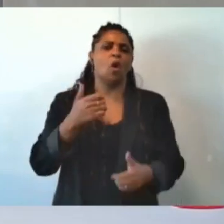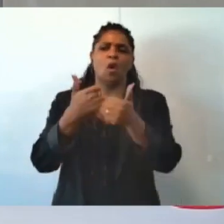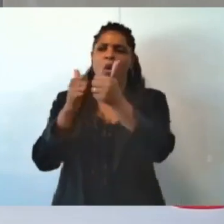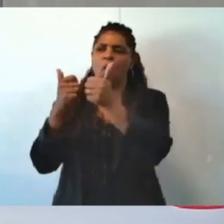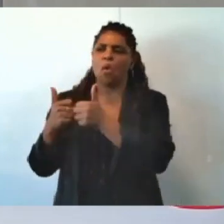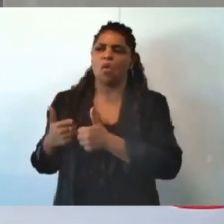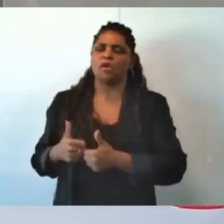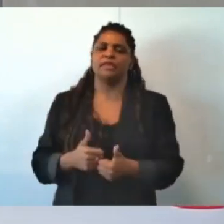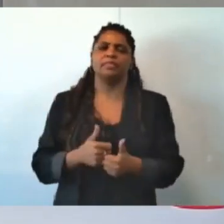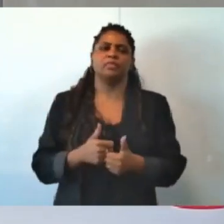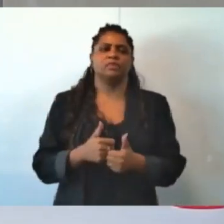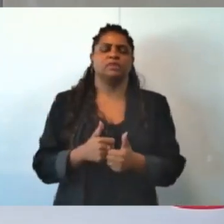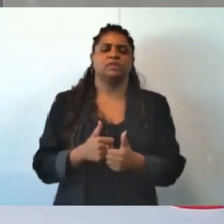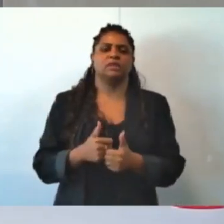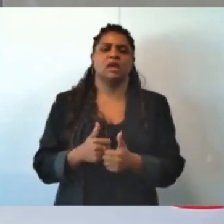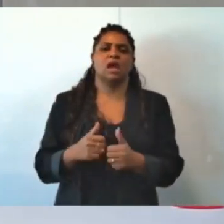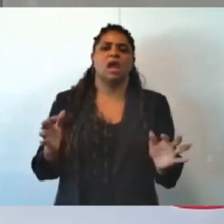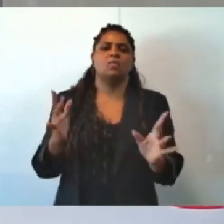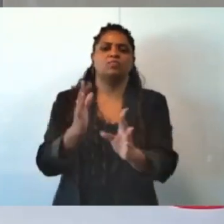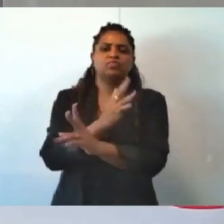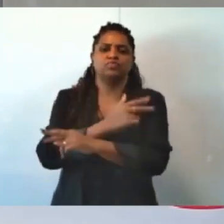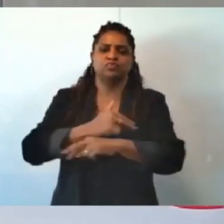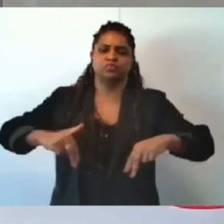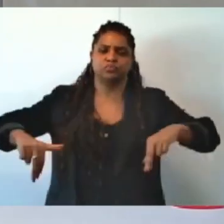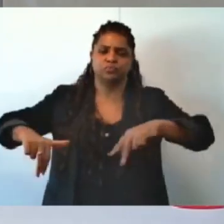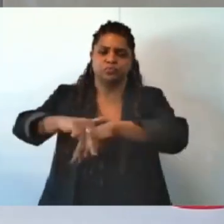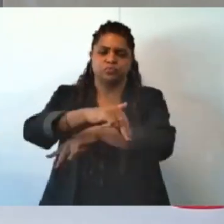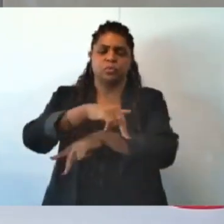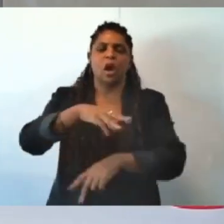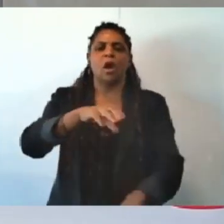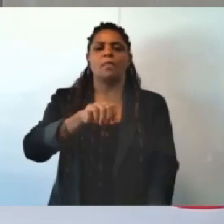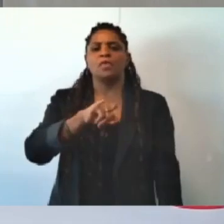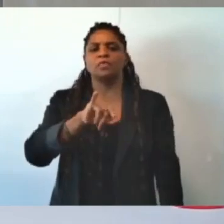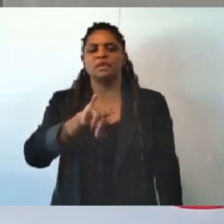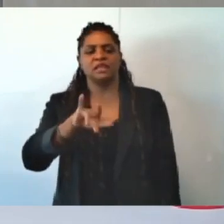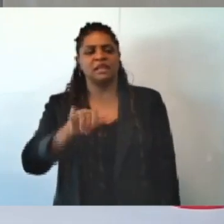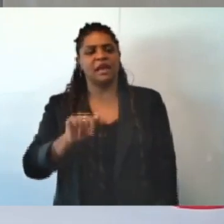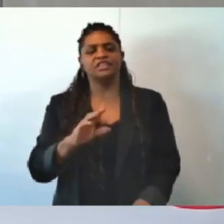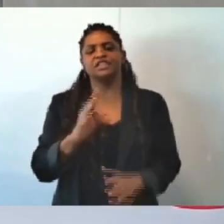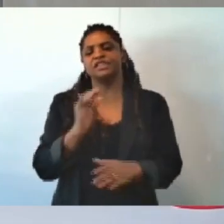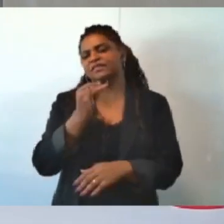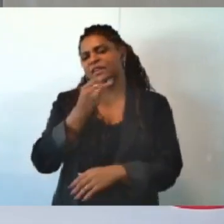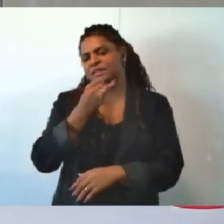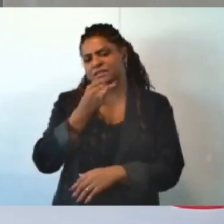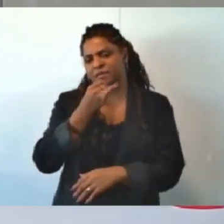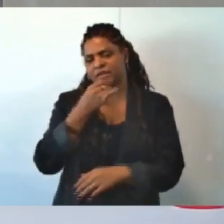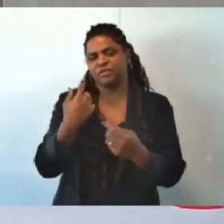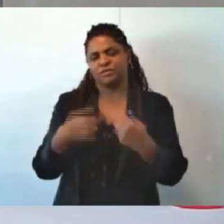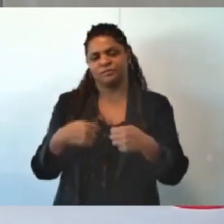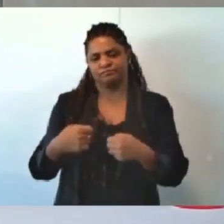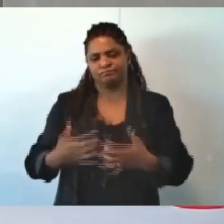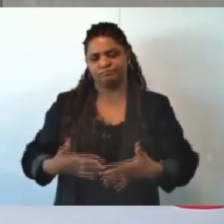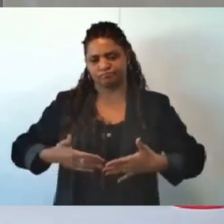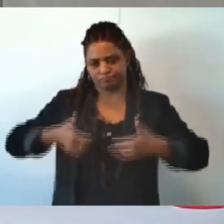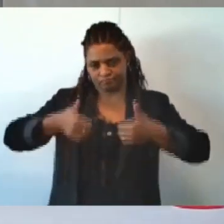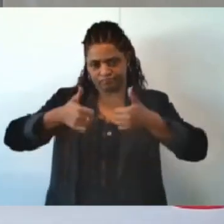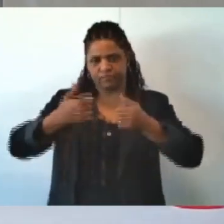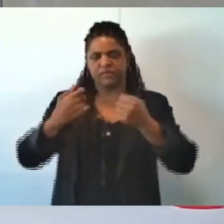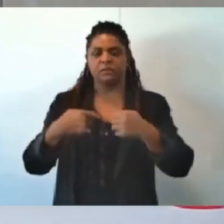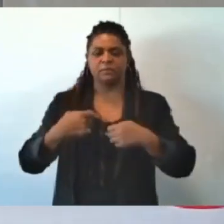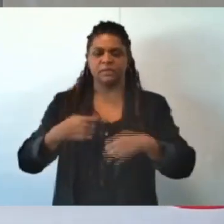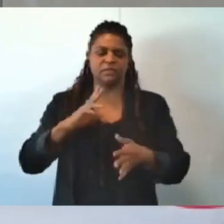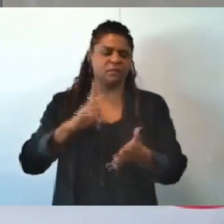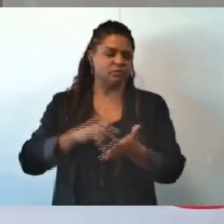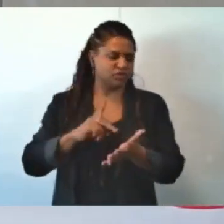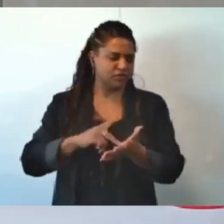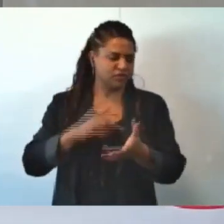circulação, questão de mobilidade é o que a gente ainda tem deixado a desejar. Então, nós temos que realmente nos preocupar de todas as formas, mas não